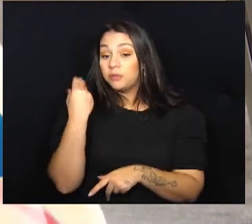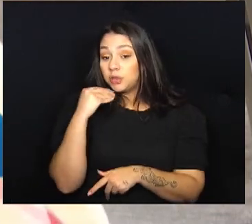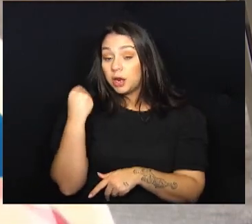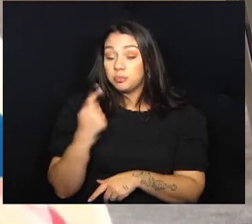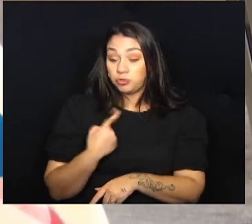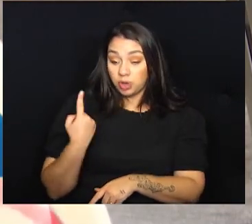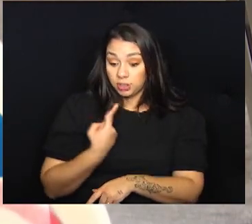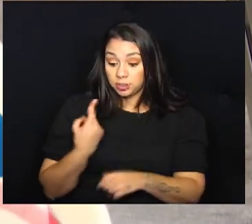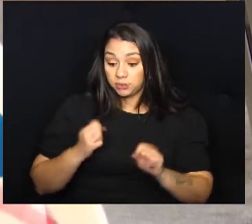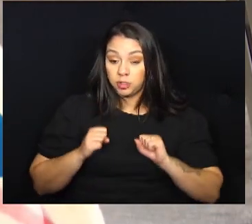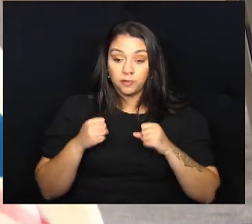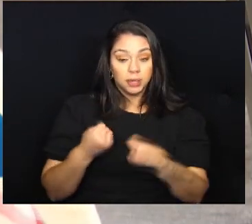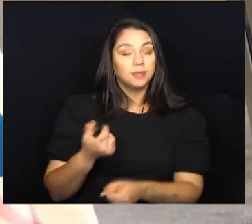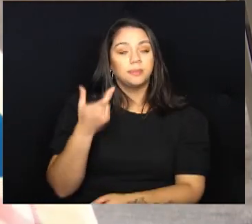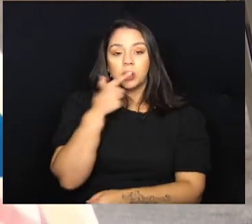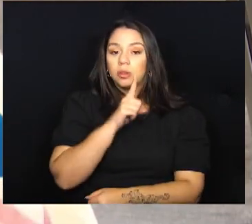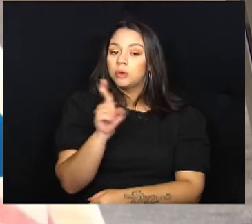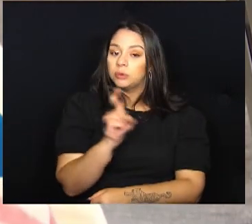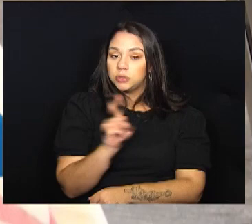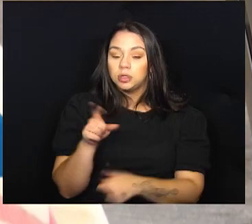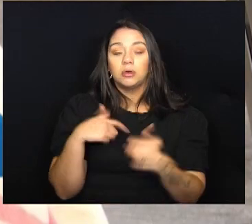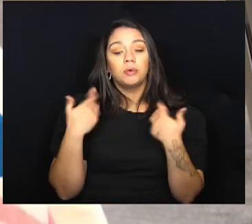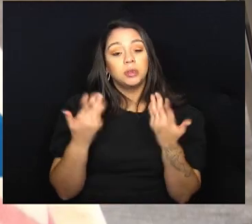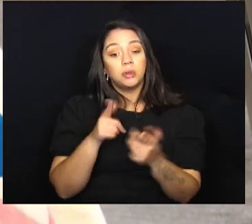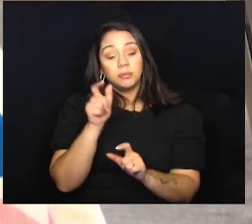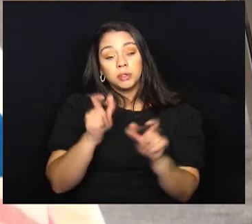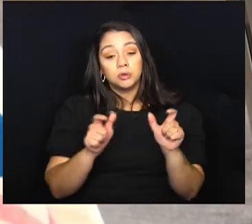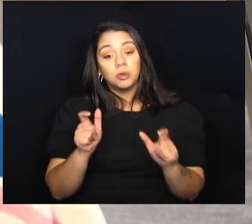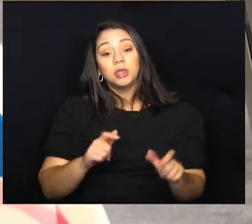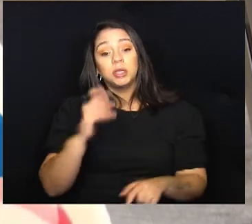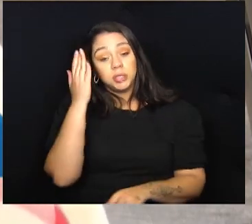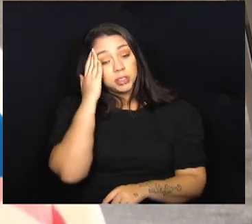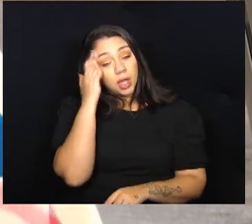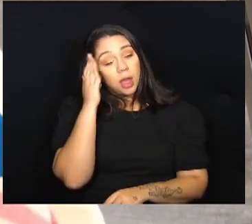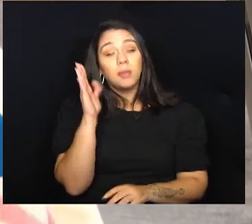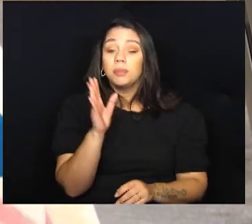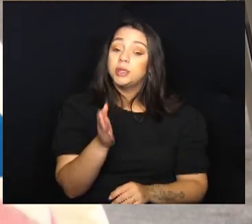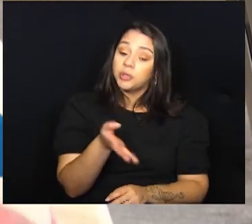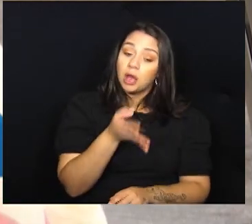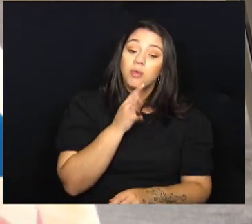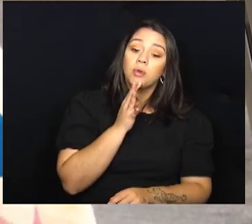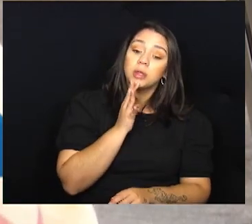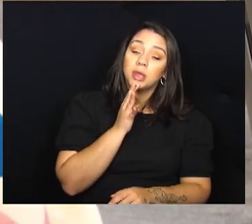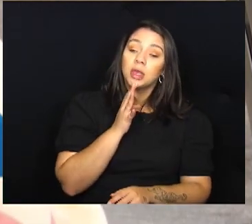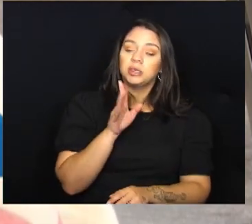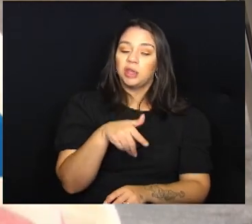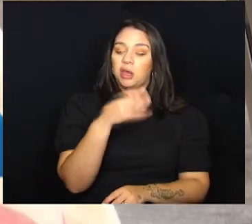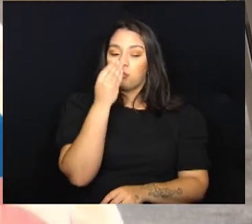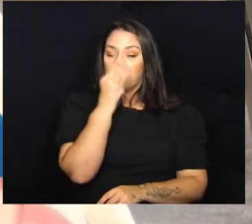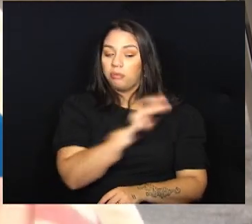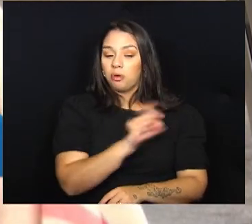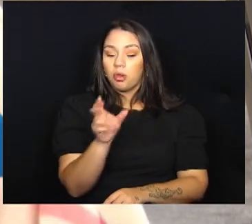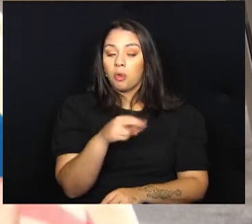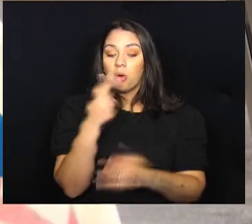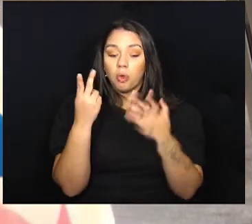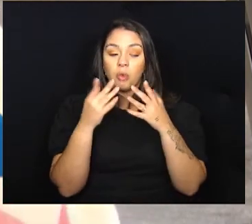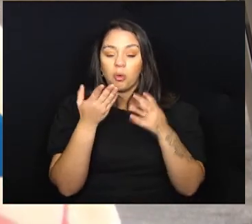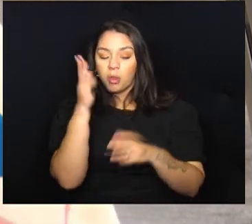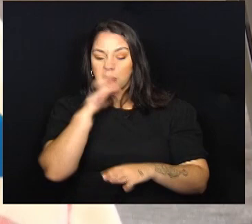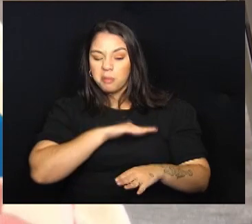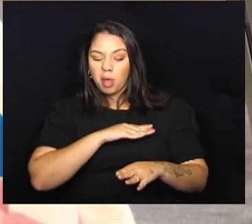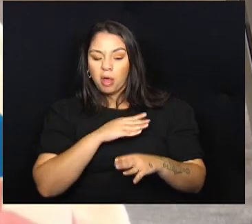Então, aqueles que atendem, aqueles que sabem dos maus tratos ou negligência devem sim fazer a denúncia para que